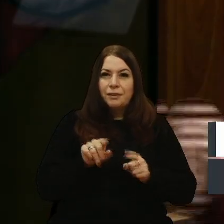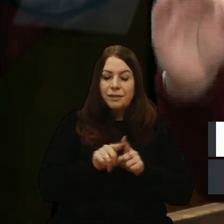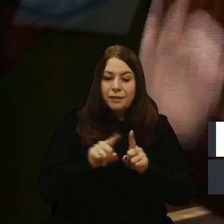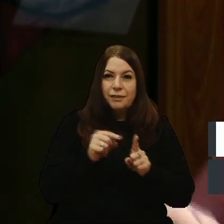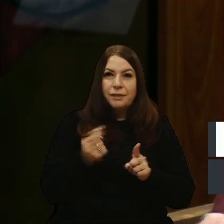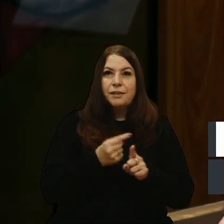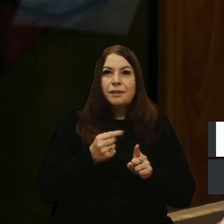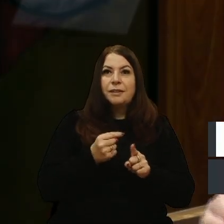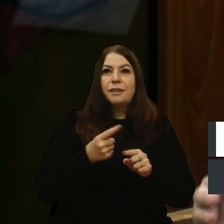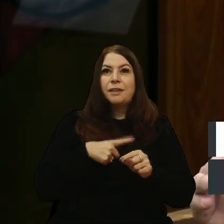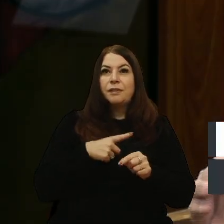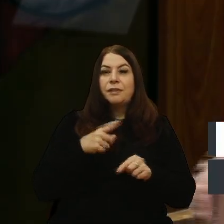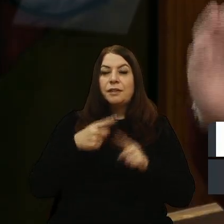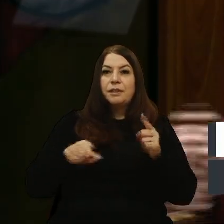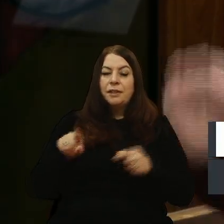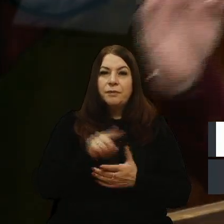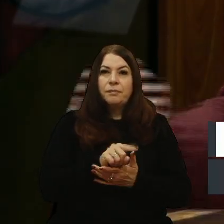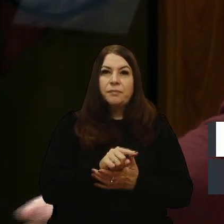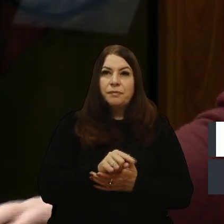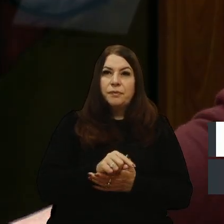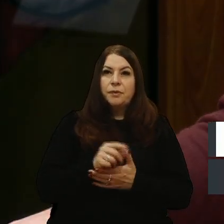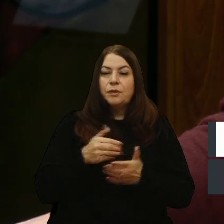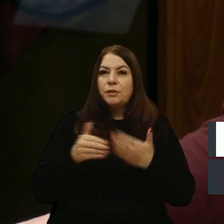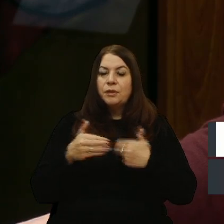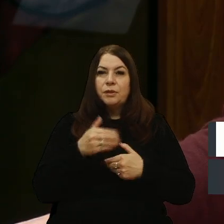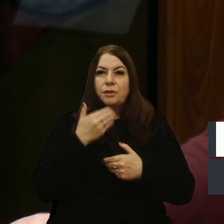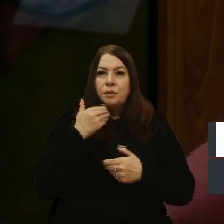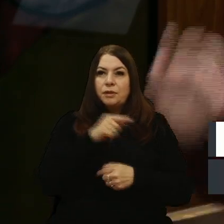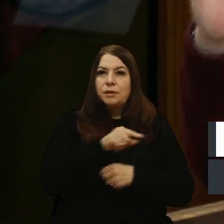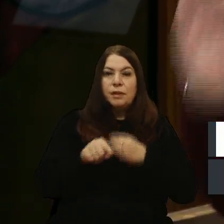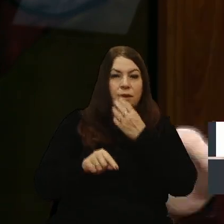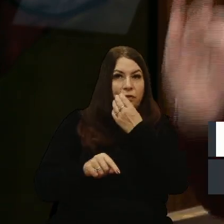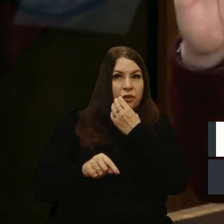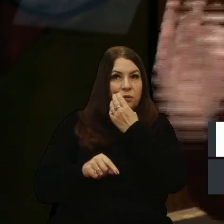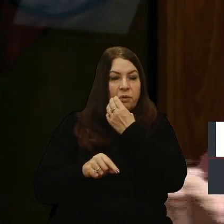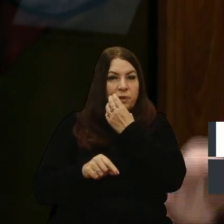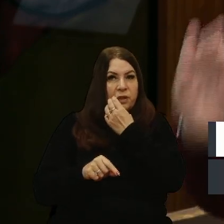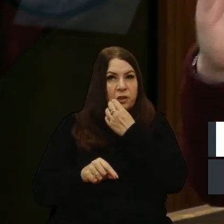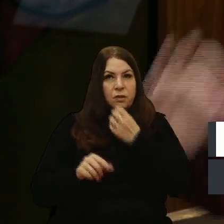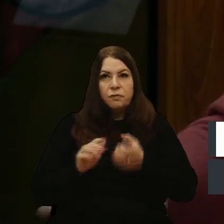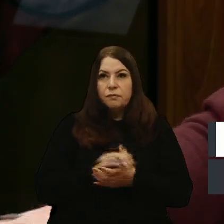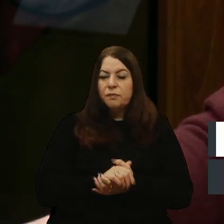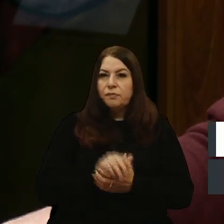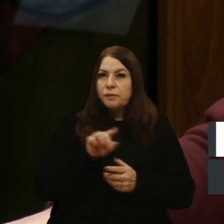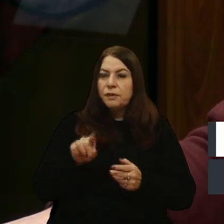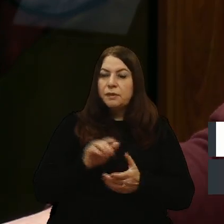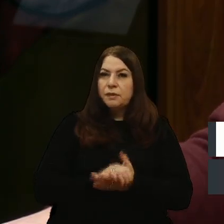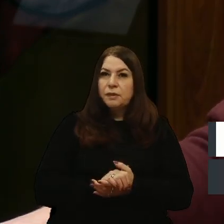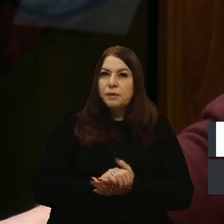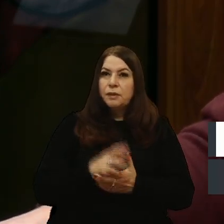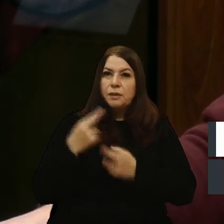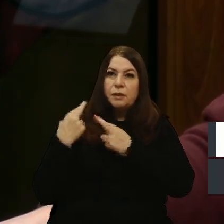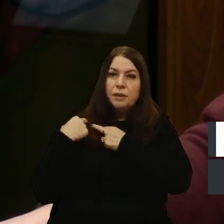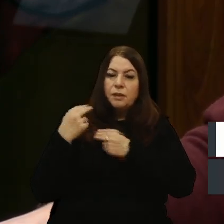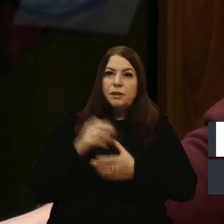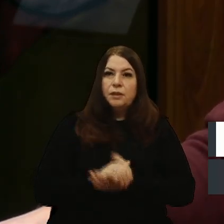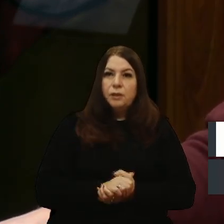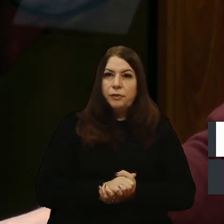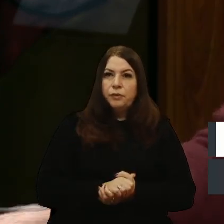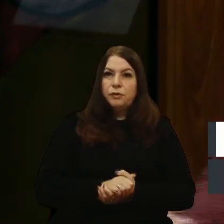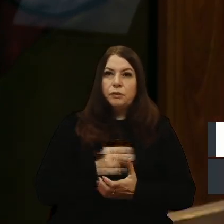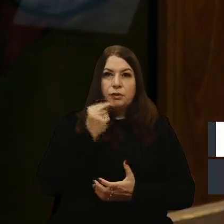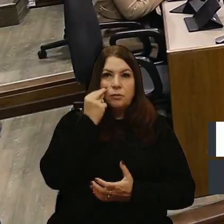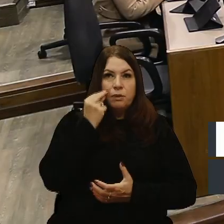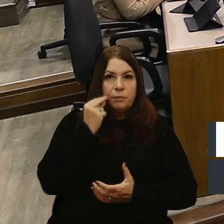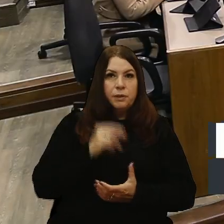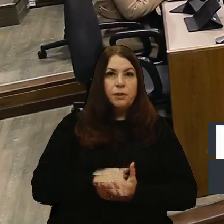jamais vamos cercear qualquer pedido de informação, mas nós temos que tratar com responsabilidade. Sua parte, vereador Cláudio